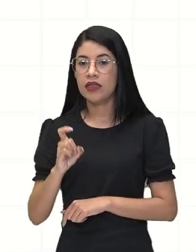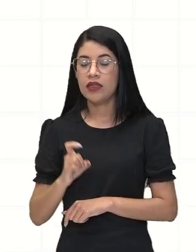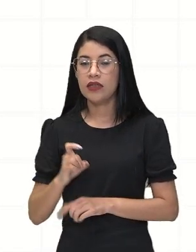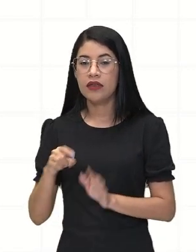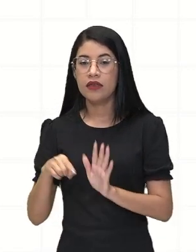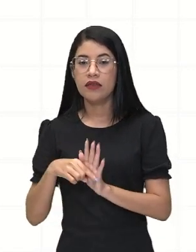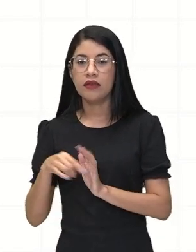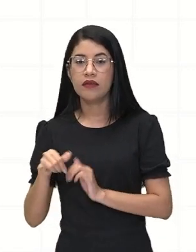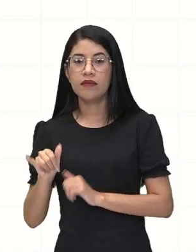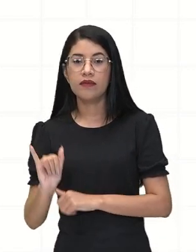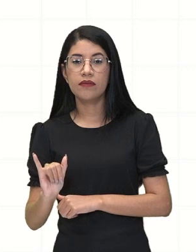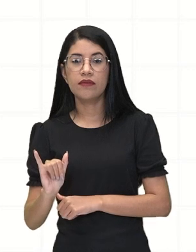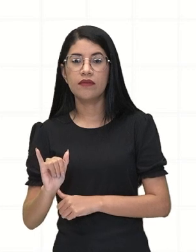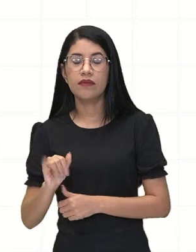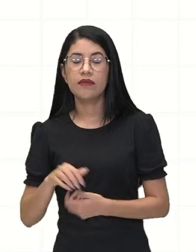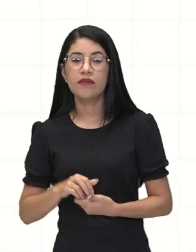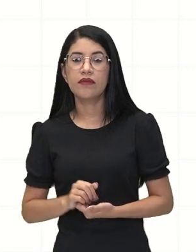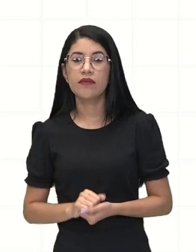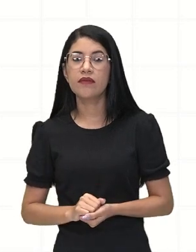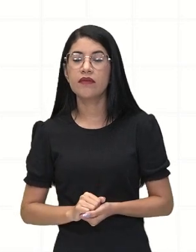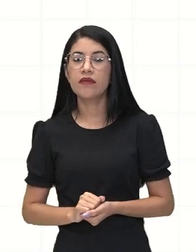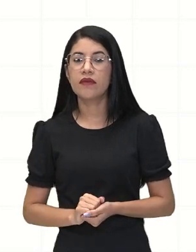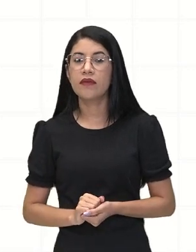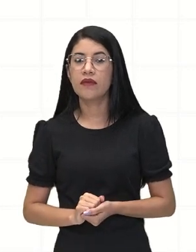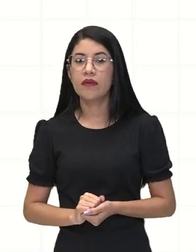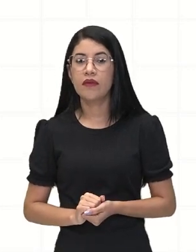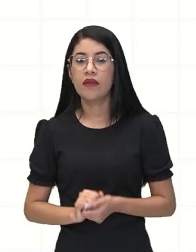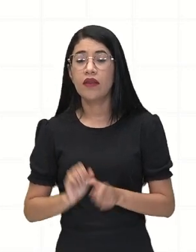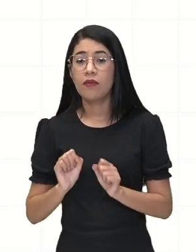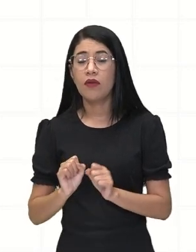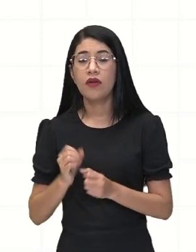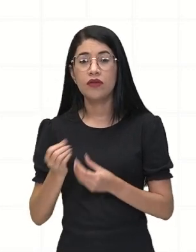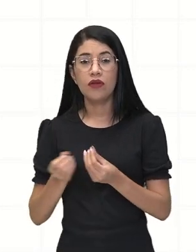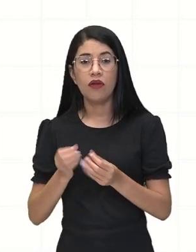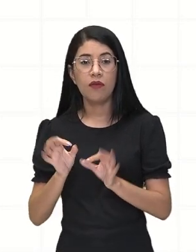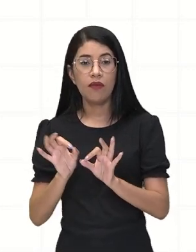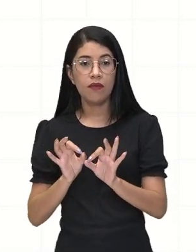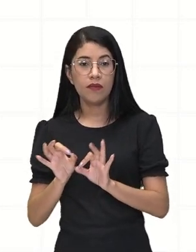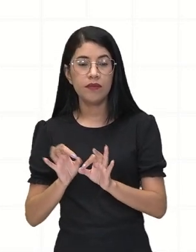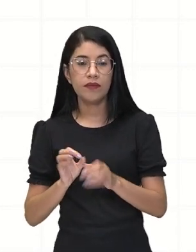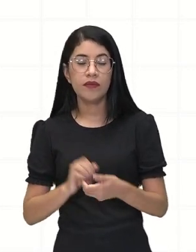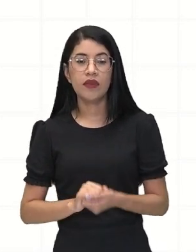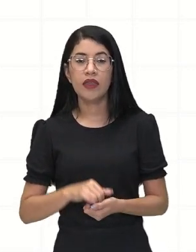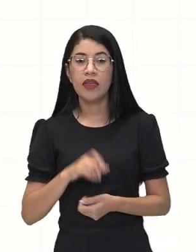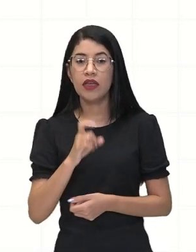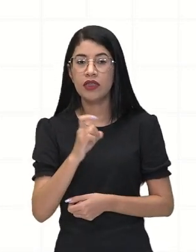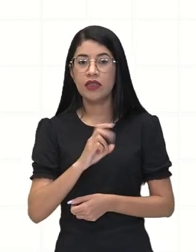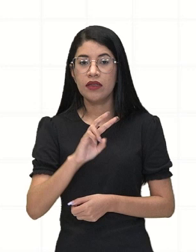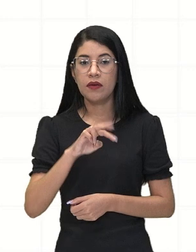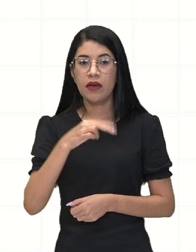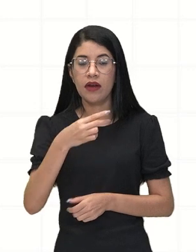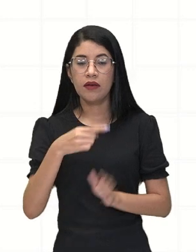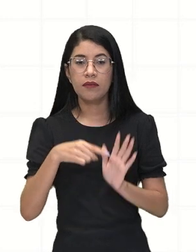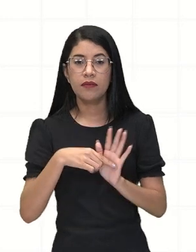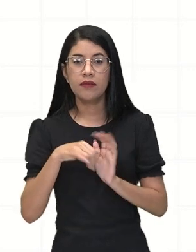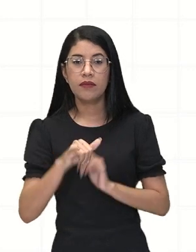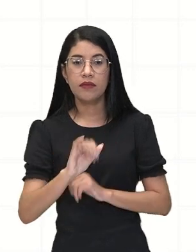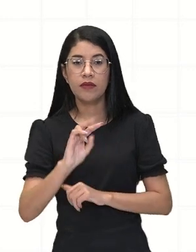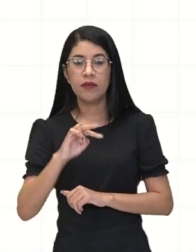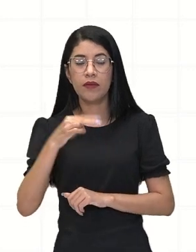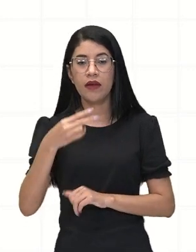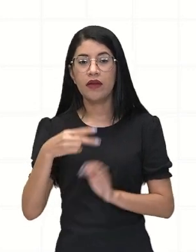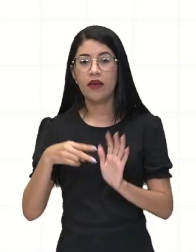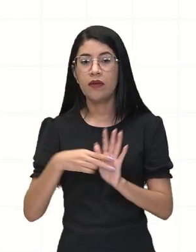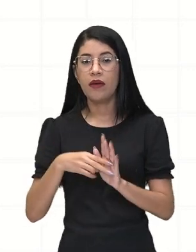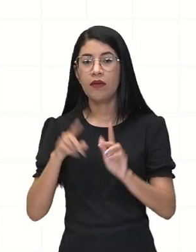x menos y. Então, eu posso escrever x ao quadrado menos y ao quadrado como sendo o produto da